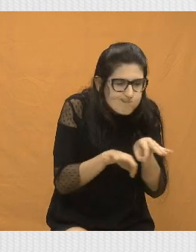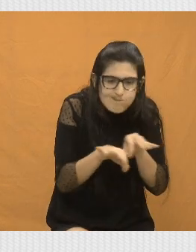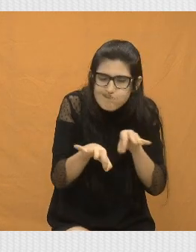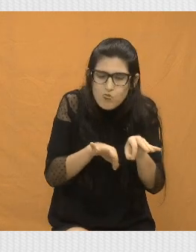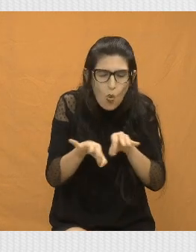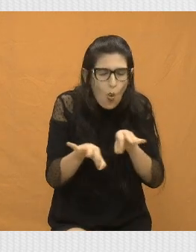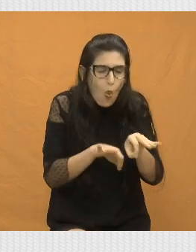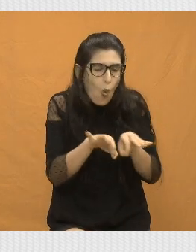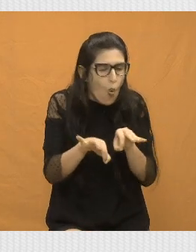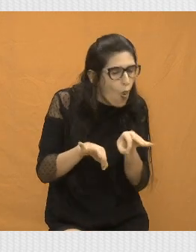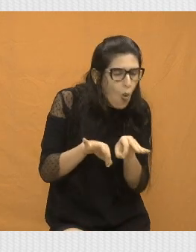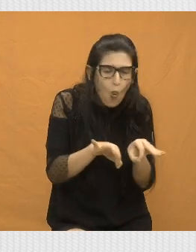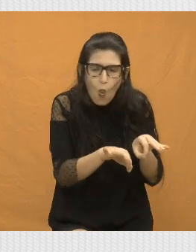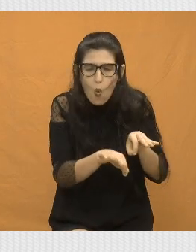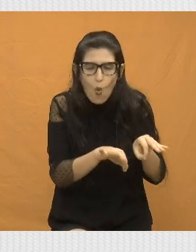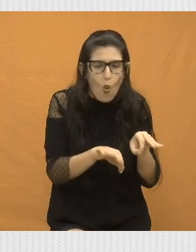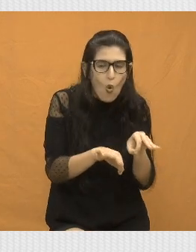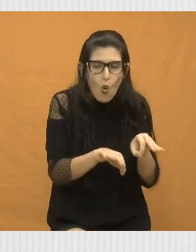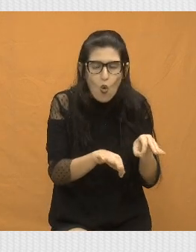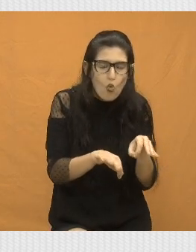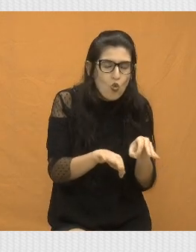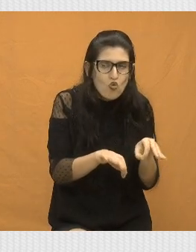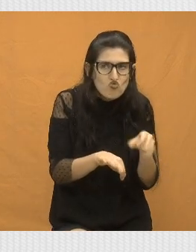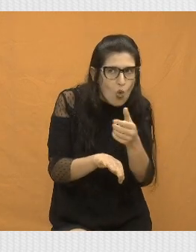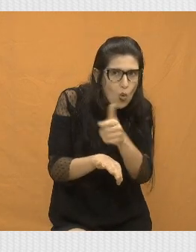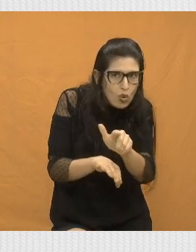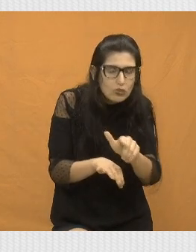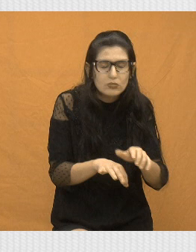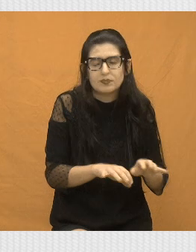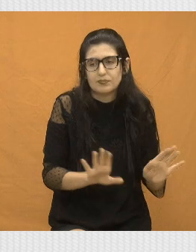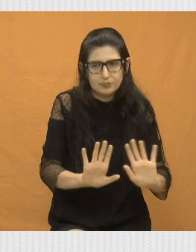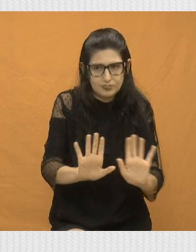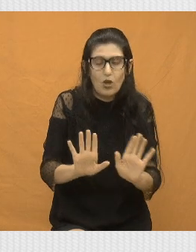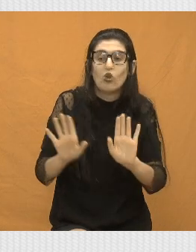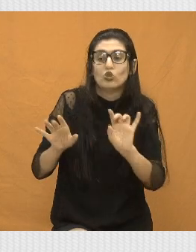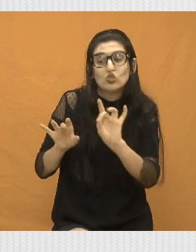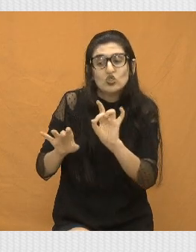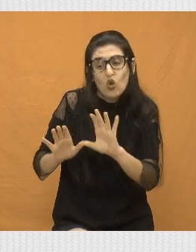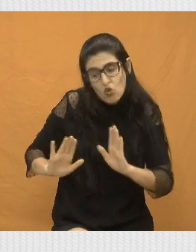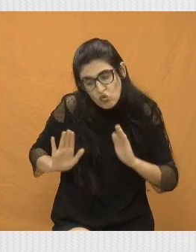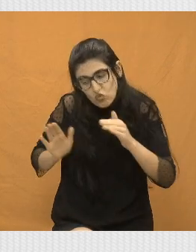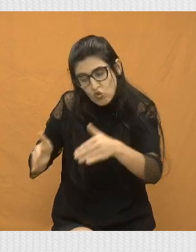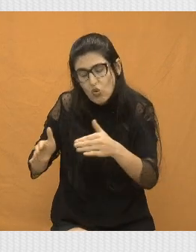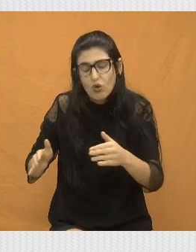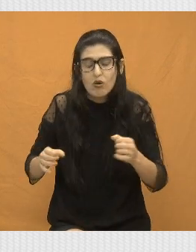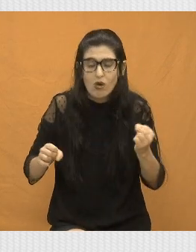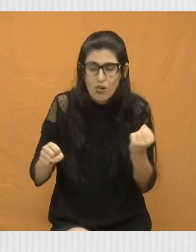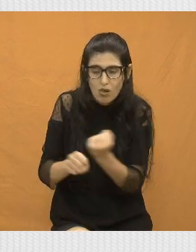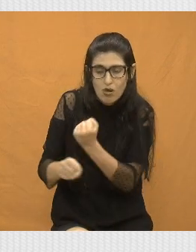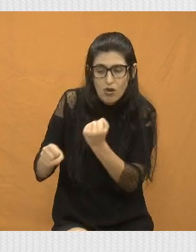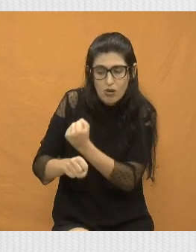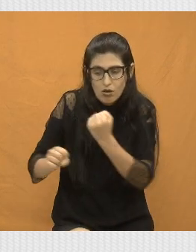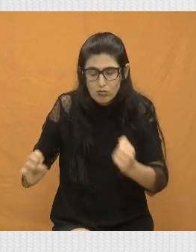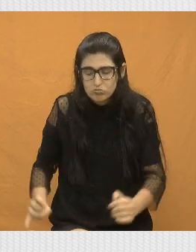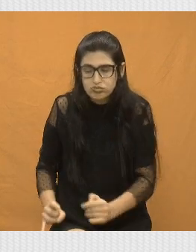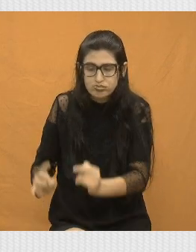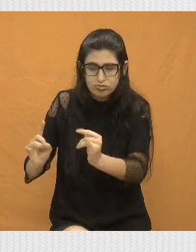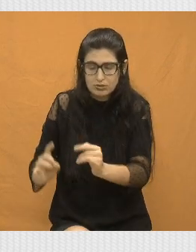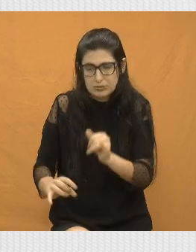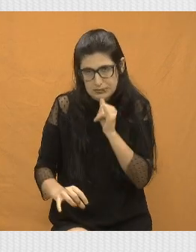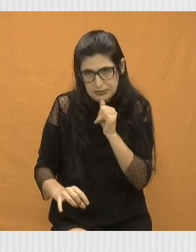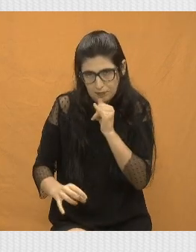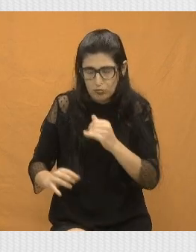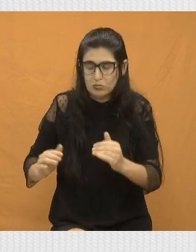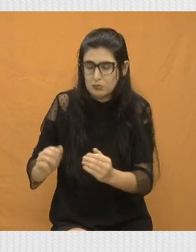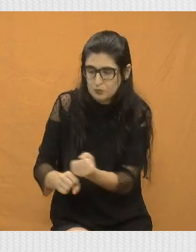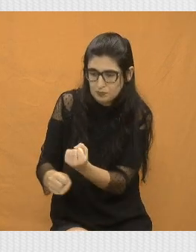algum instrumento público hoje. É somente mais para construções ou equipamentos comprando. Então, essa é a diferença de receita de